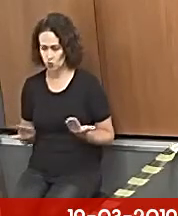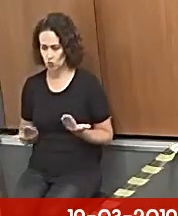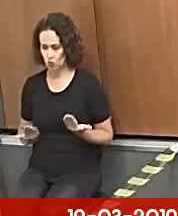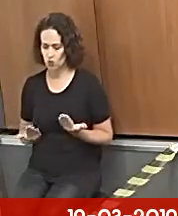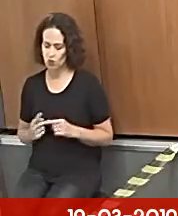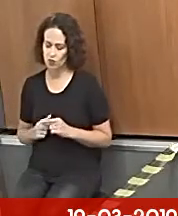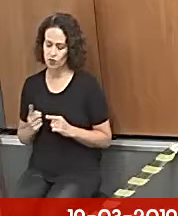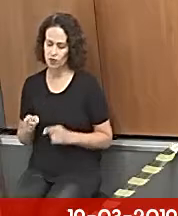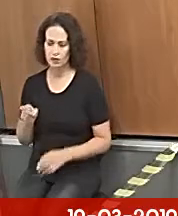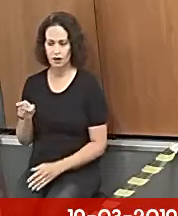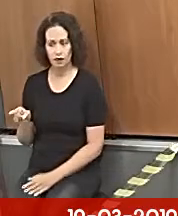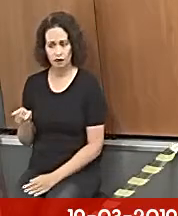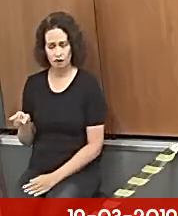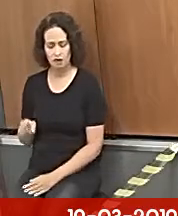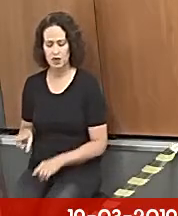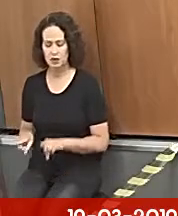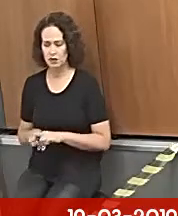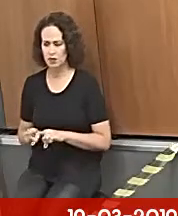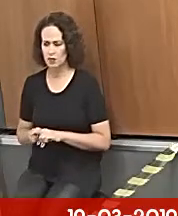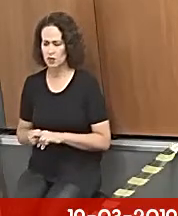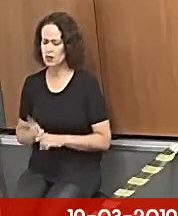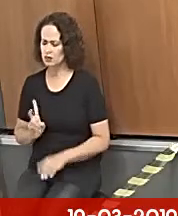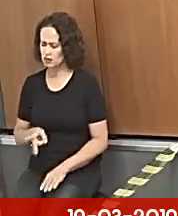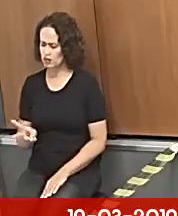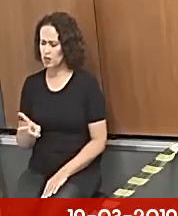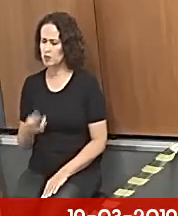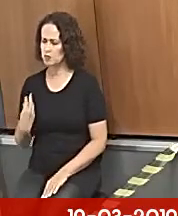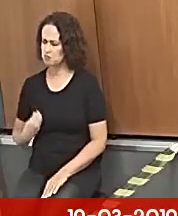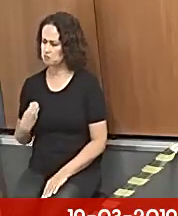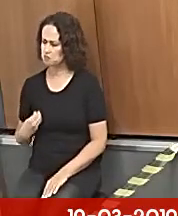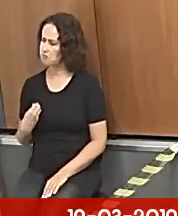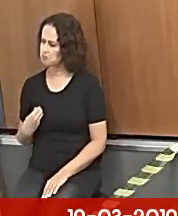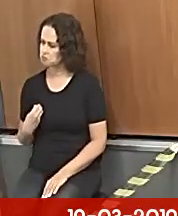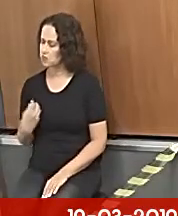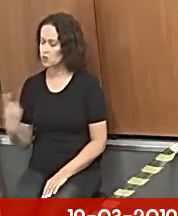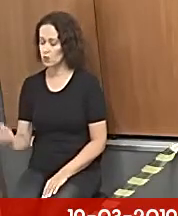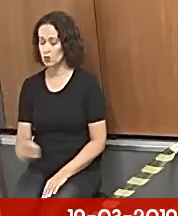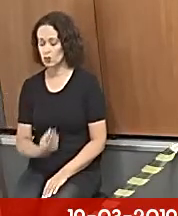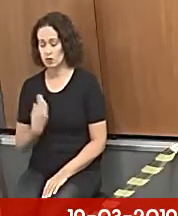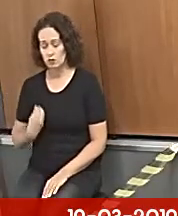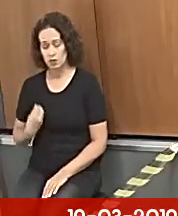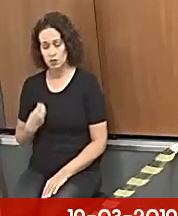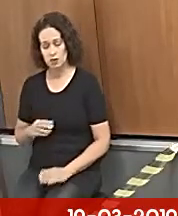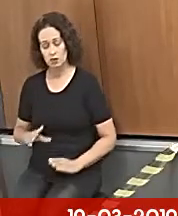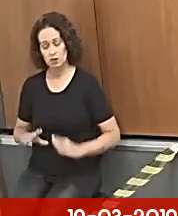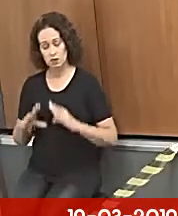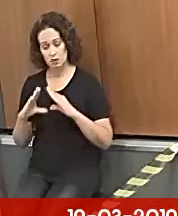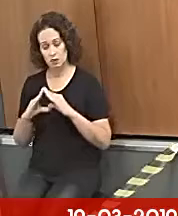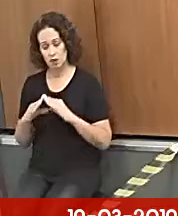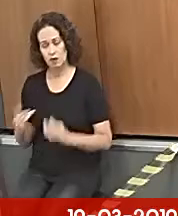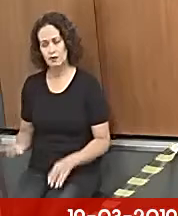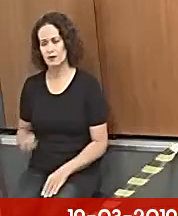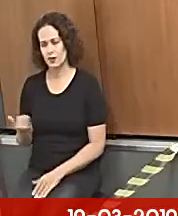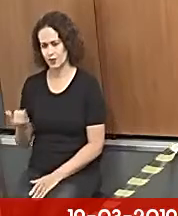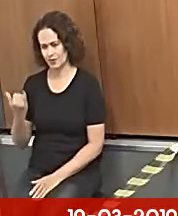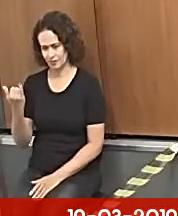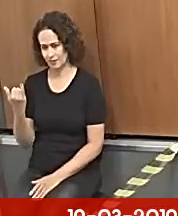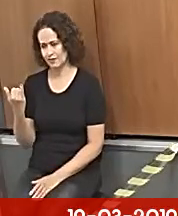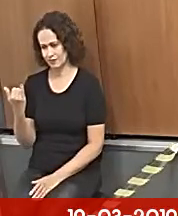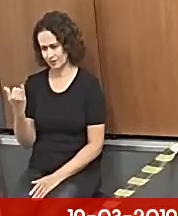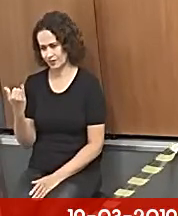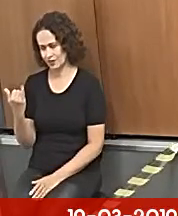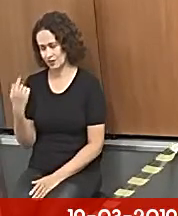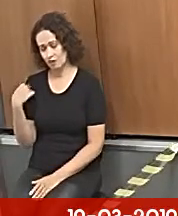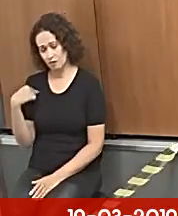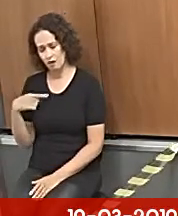mas a fabiana é muito ativa ela chega a gente à nossa presença na assembléia muito importante então lá recebendo é